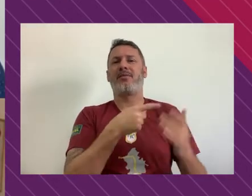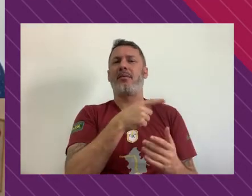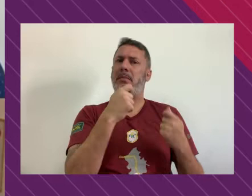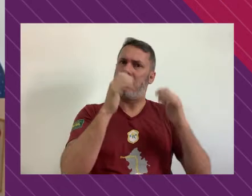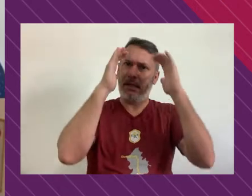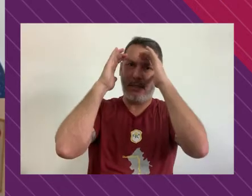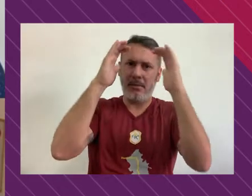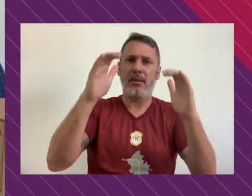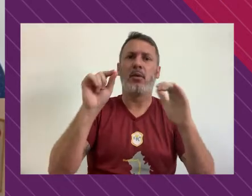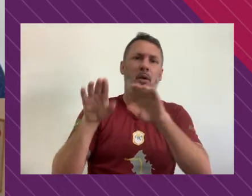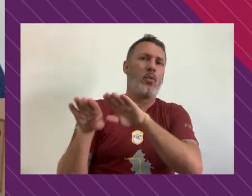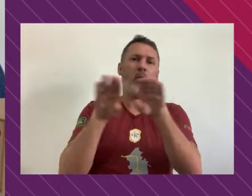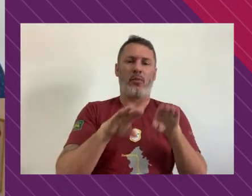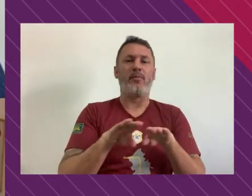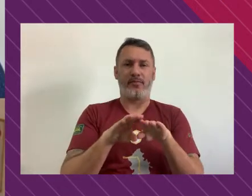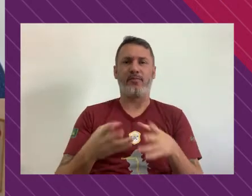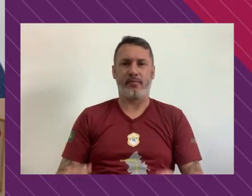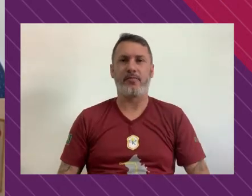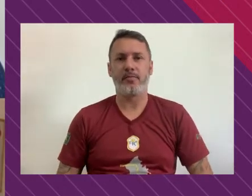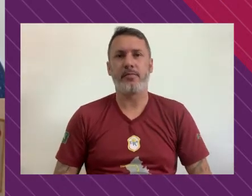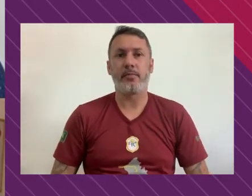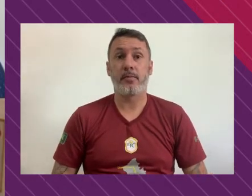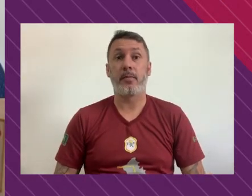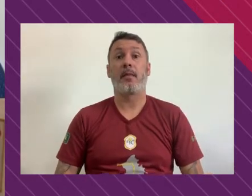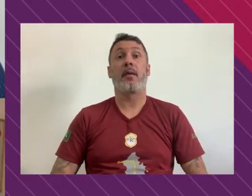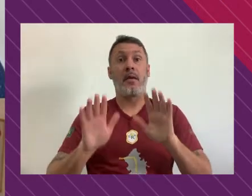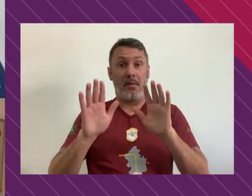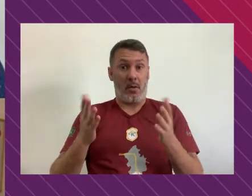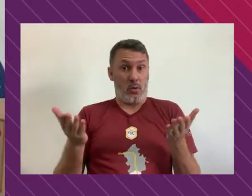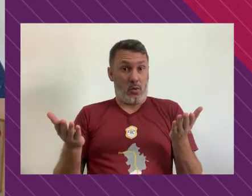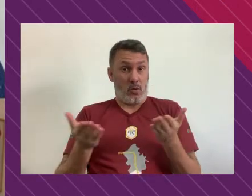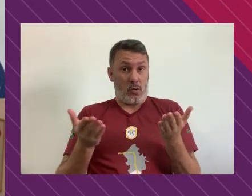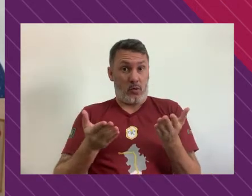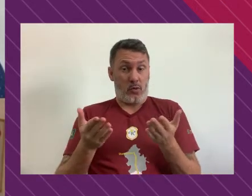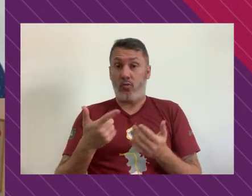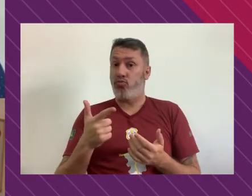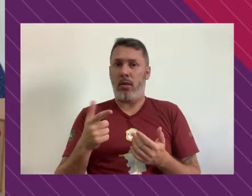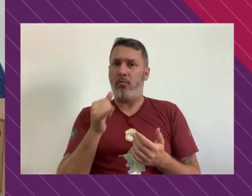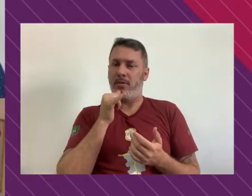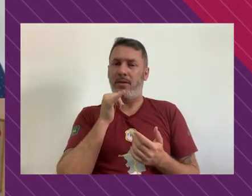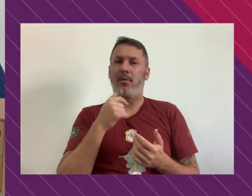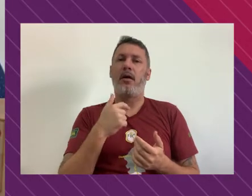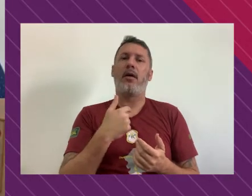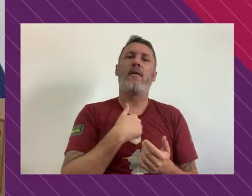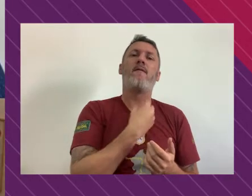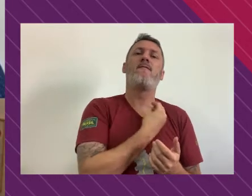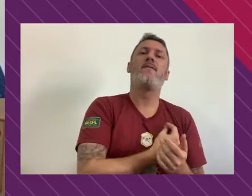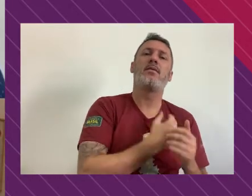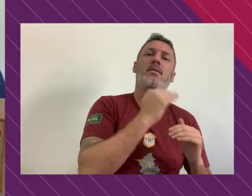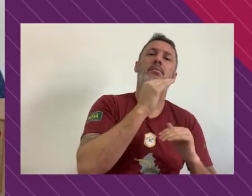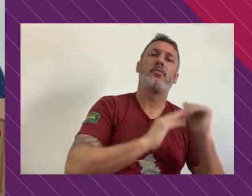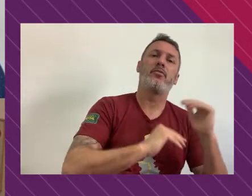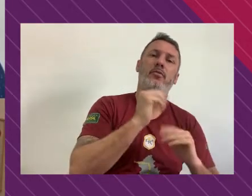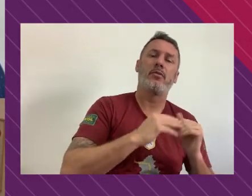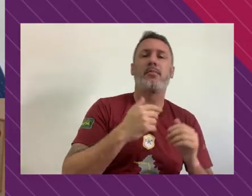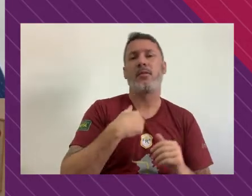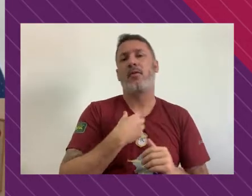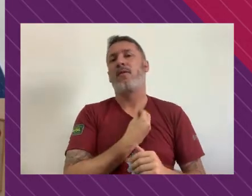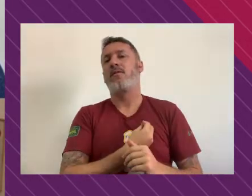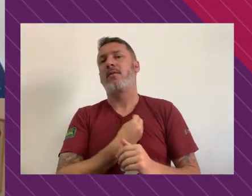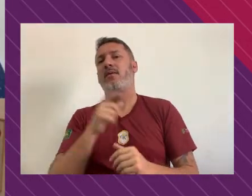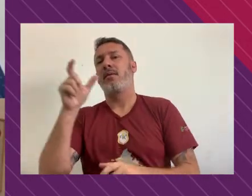desrespeitosos. E hoje não tem mais separação entre vida pessoal e profissional. O que você falou aqui, o que